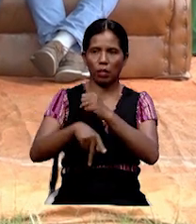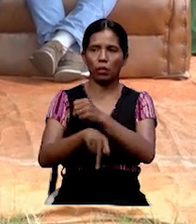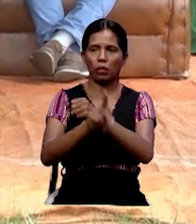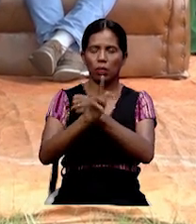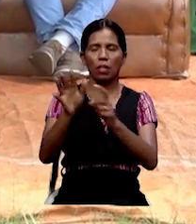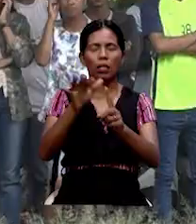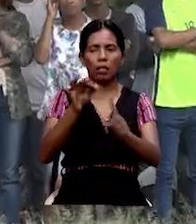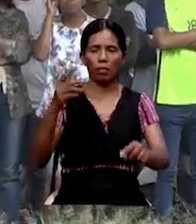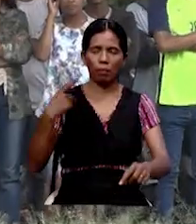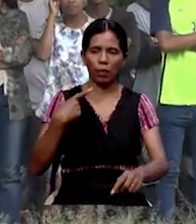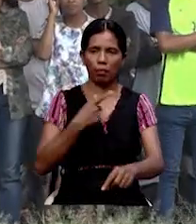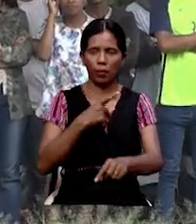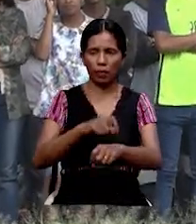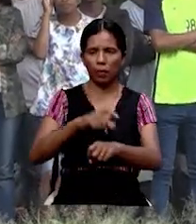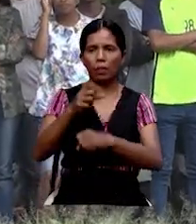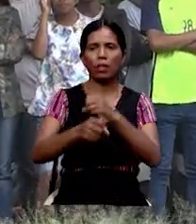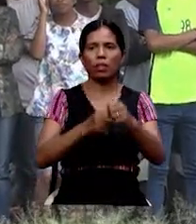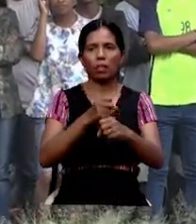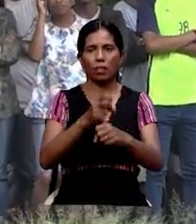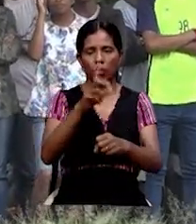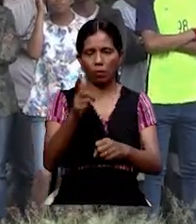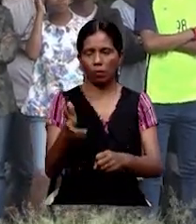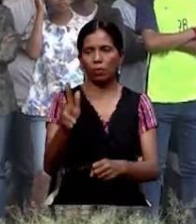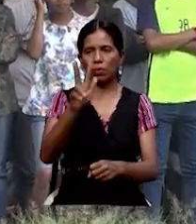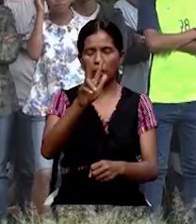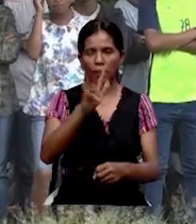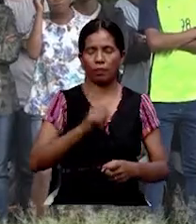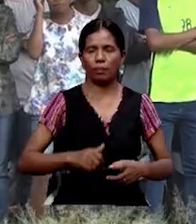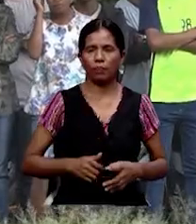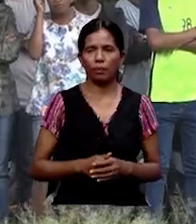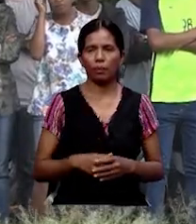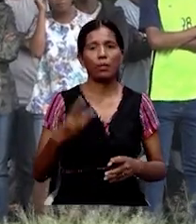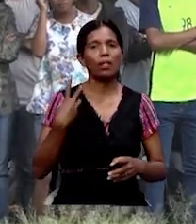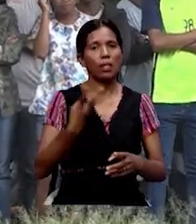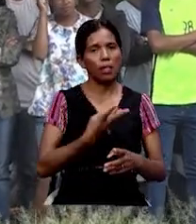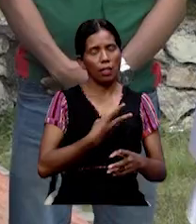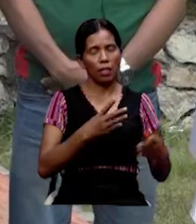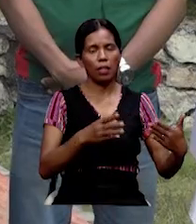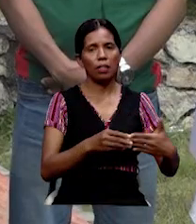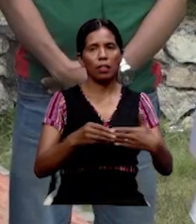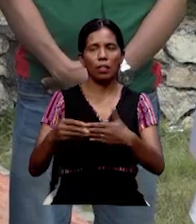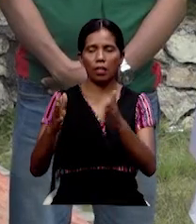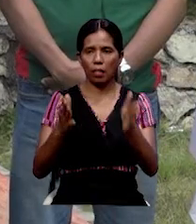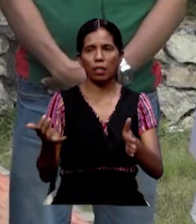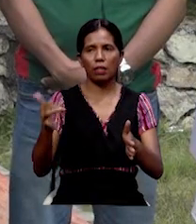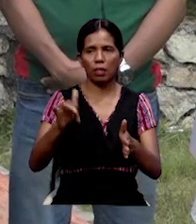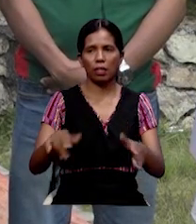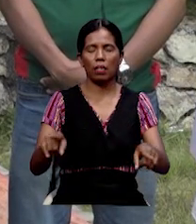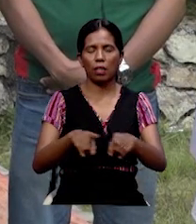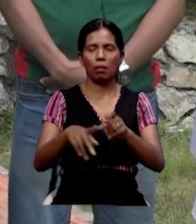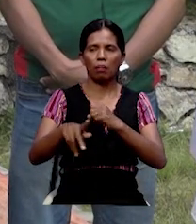eleição parlamentar tinan rihun rua, ruanulo resintolo. Itane líder sira, hanesang